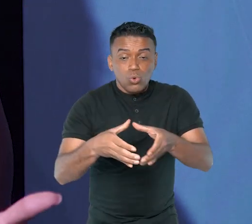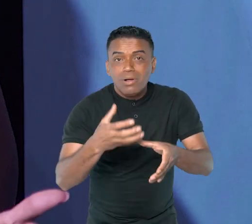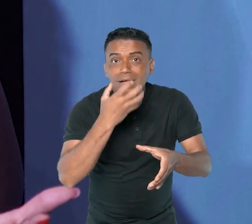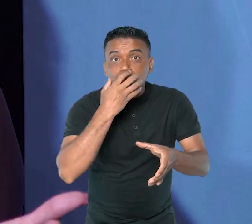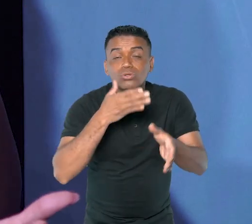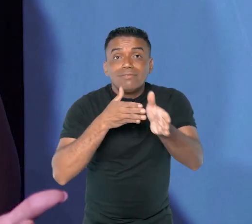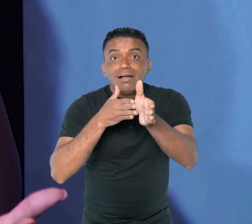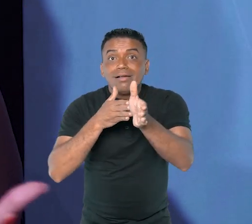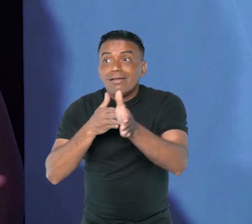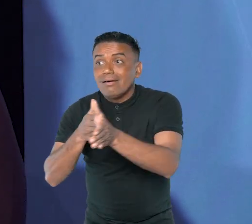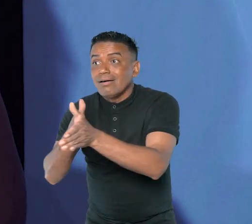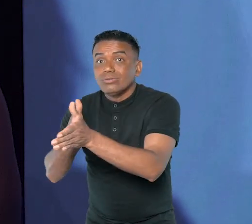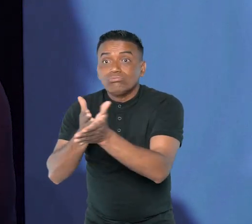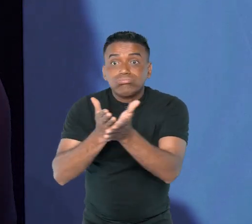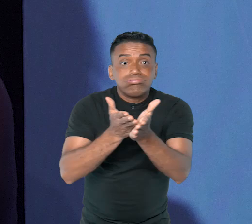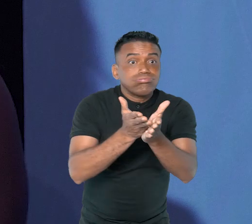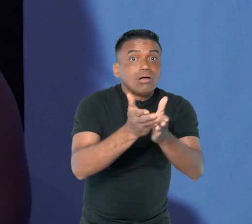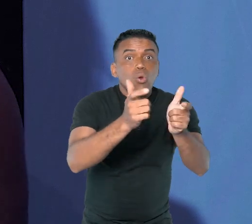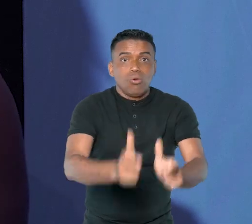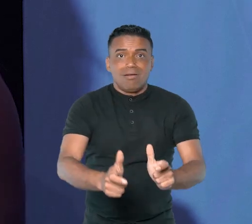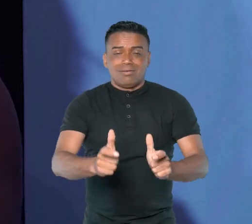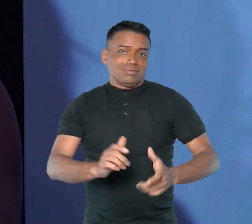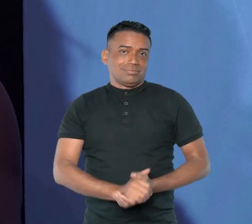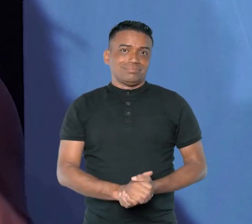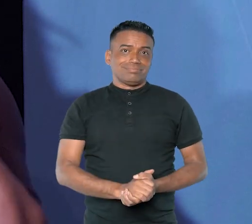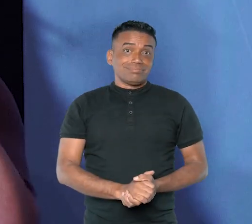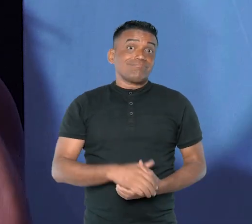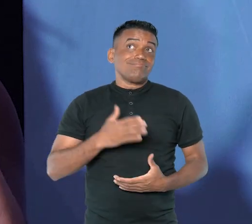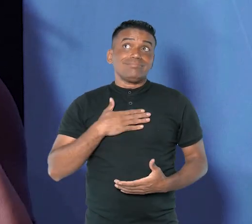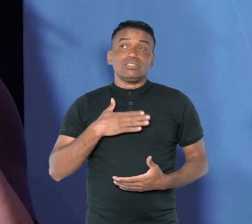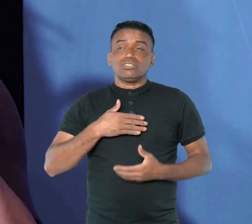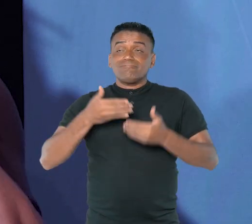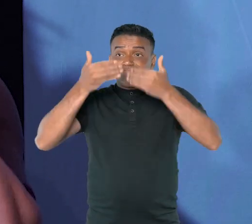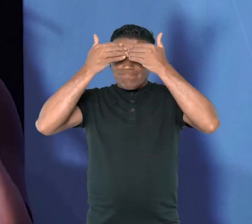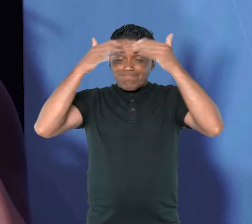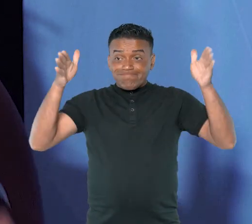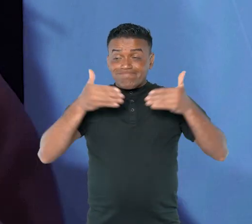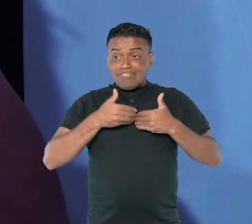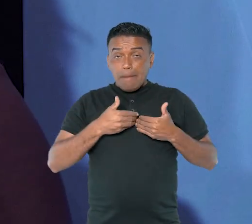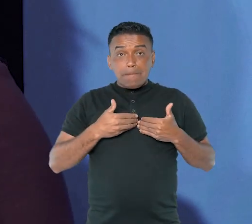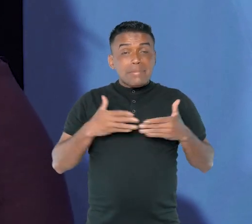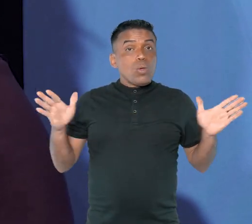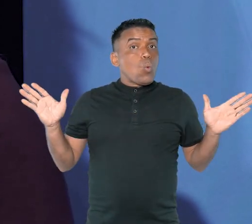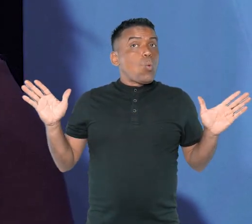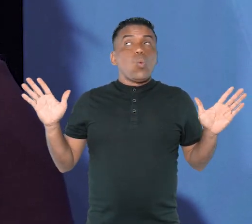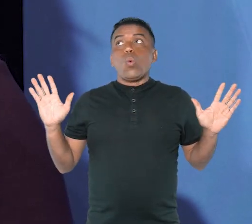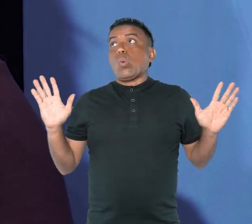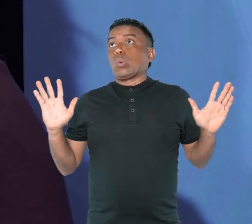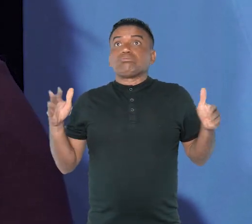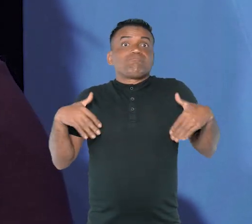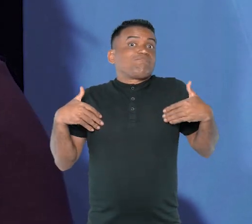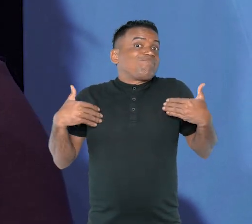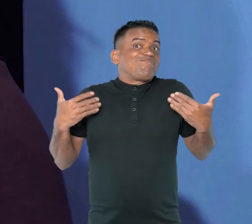meus guias, né, naquele momento ali. Então, acho que isso acionou algum tipo de